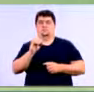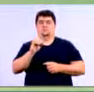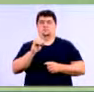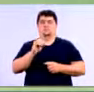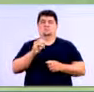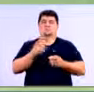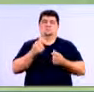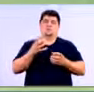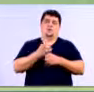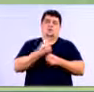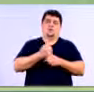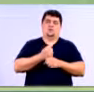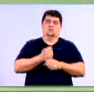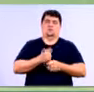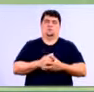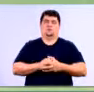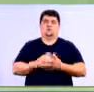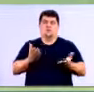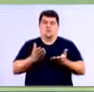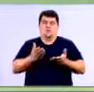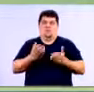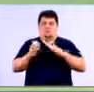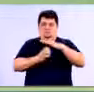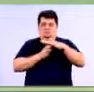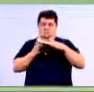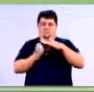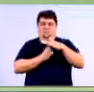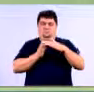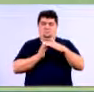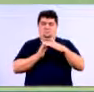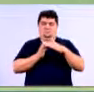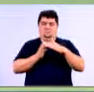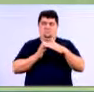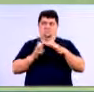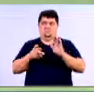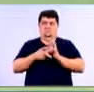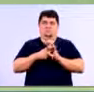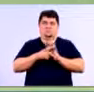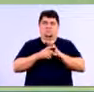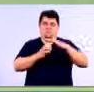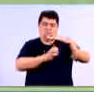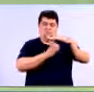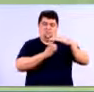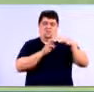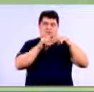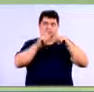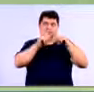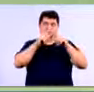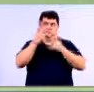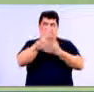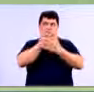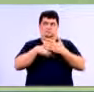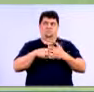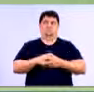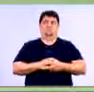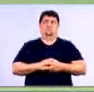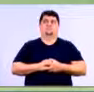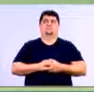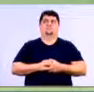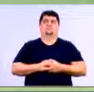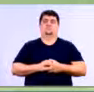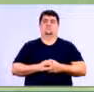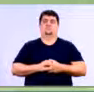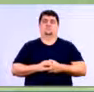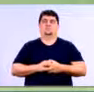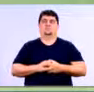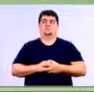análise de cenário. Existe a empresa, aqui é a empresa, tá, pessoal? Vai dar tudo certo, vocês vão entender bem rapidinho.